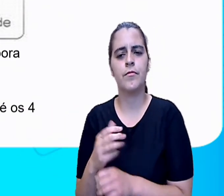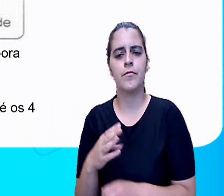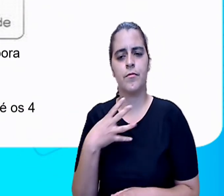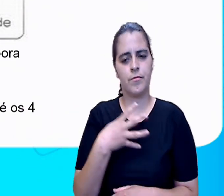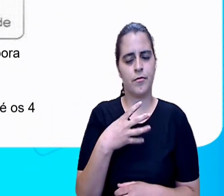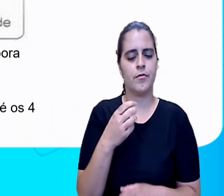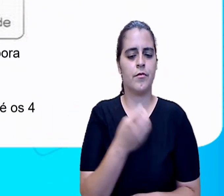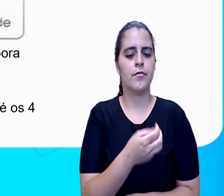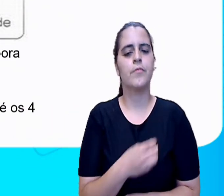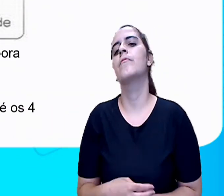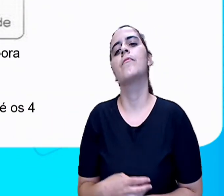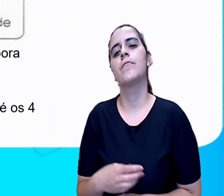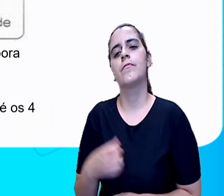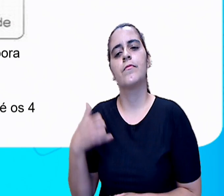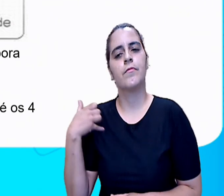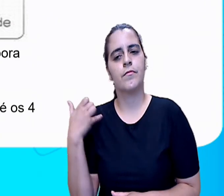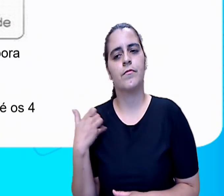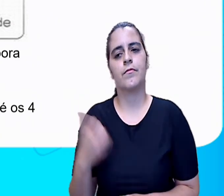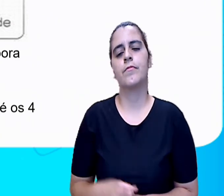tinha